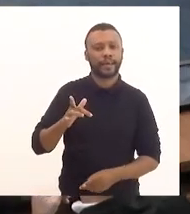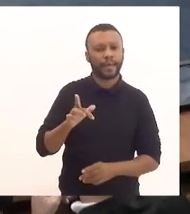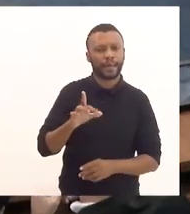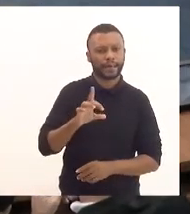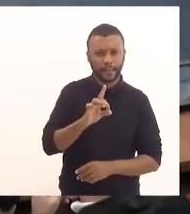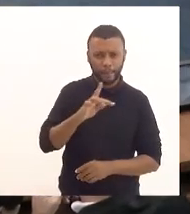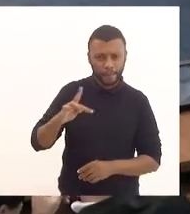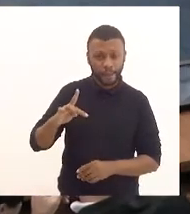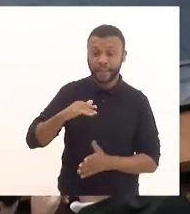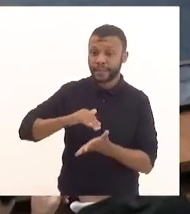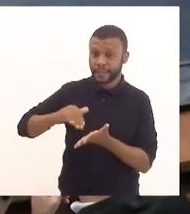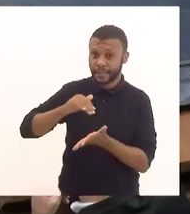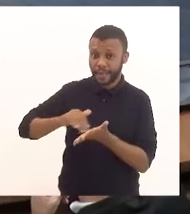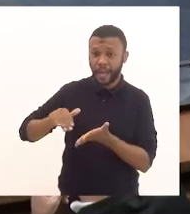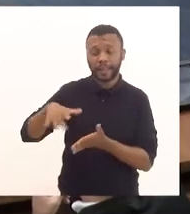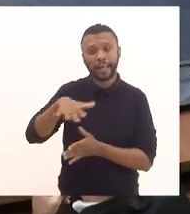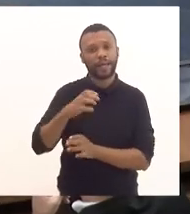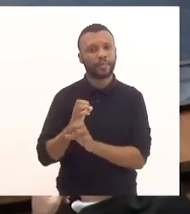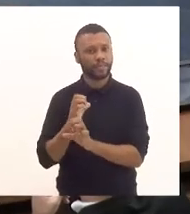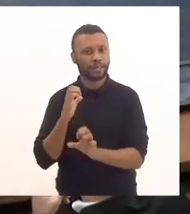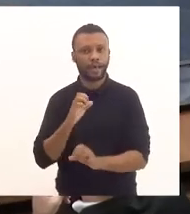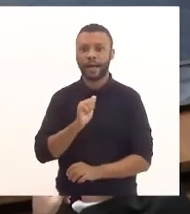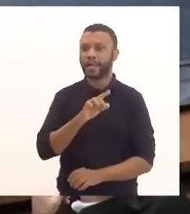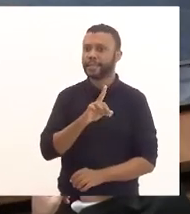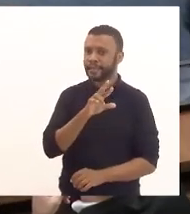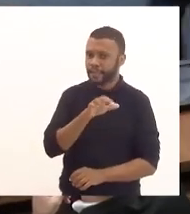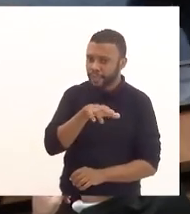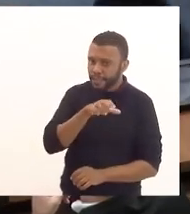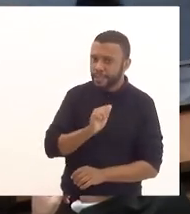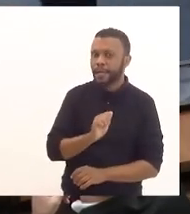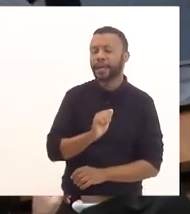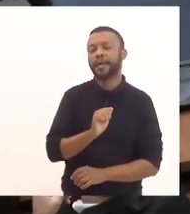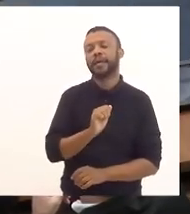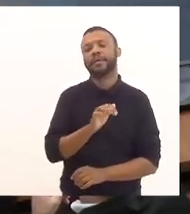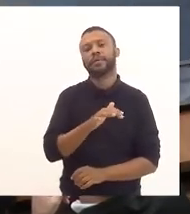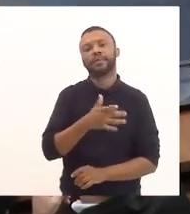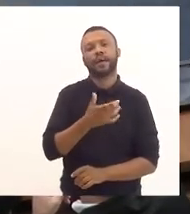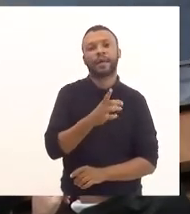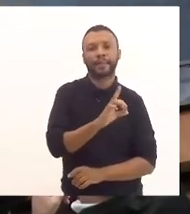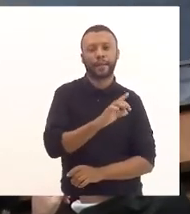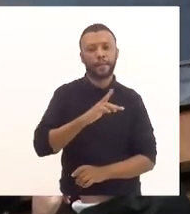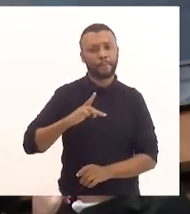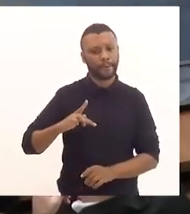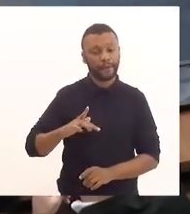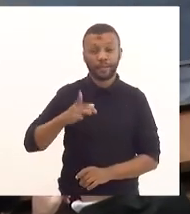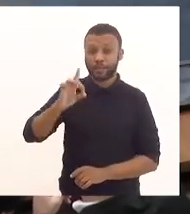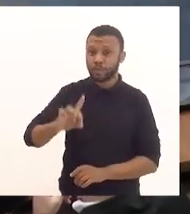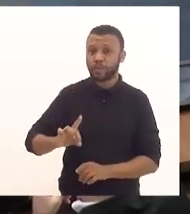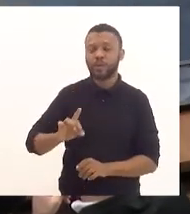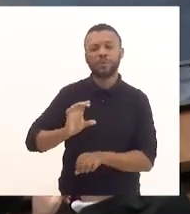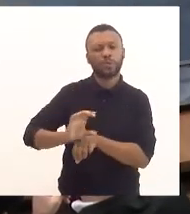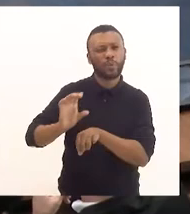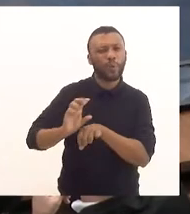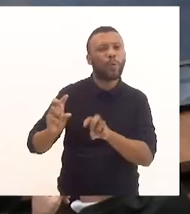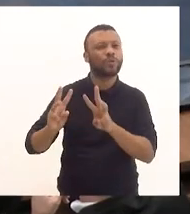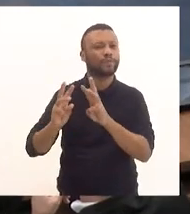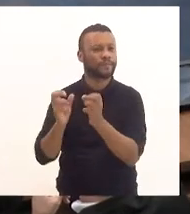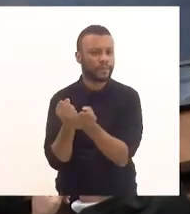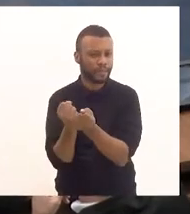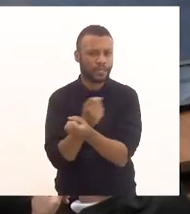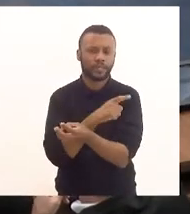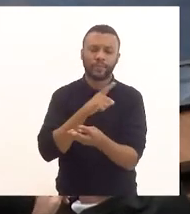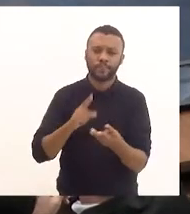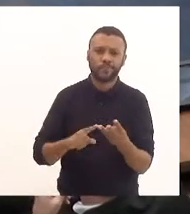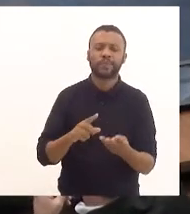publica secretário de engenharia Adriana Brito defensora pública diretor de capacitação em cejur e faz a Maria e a